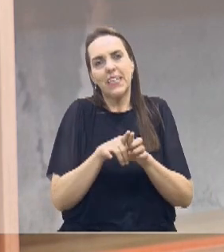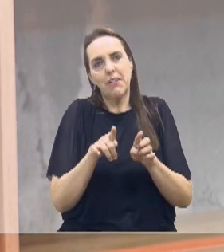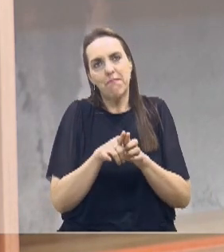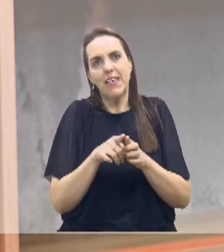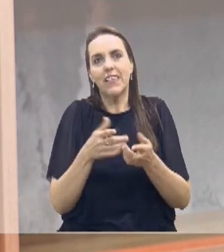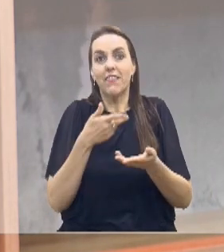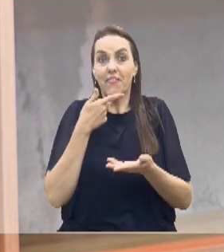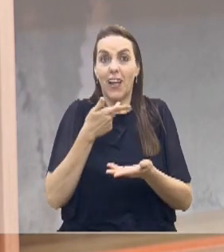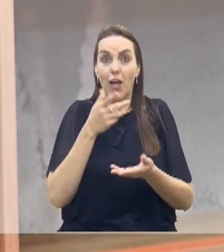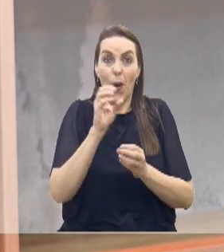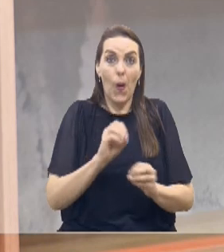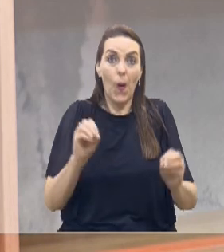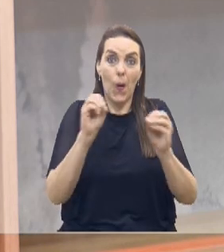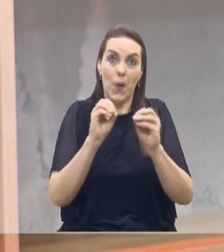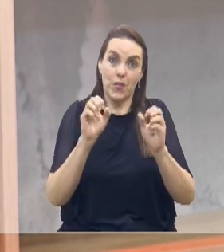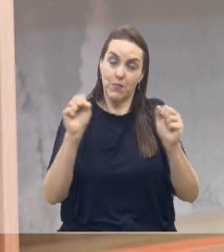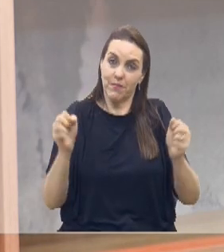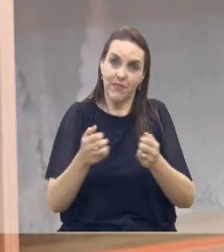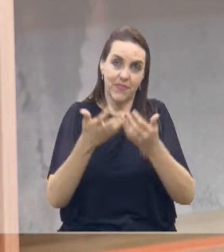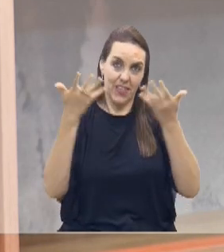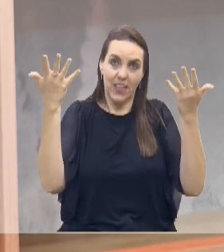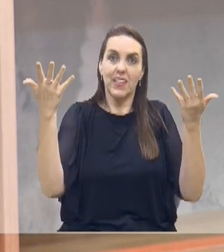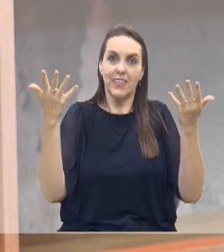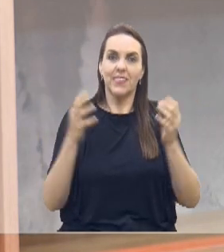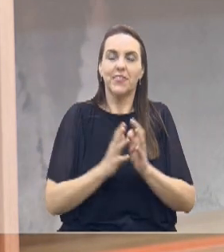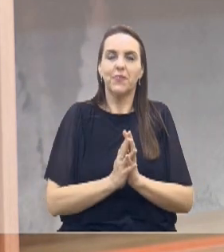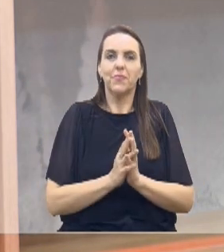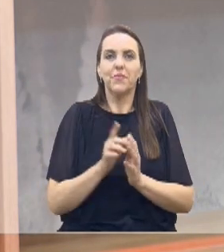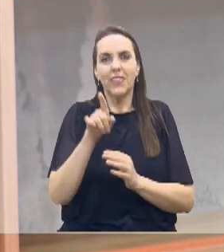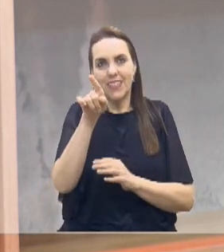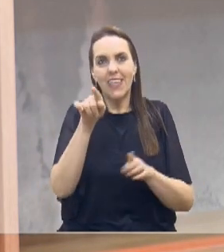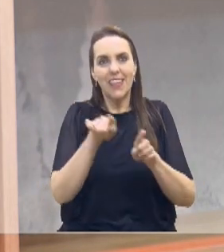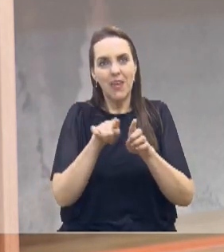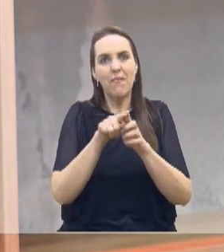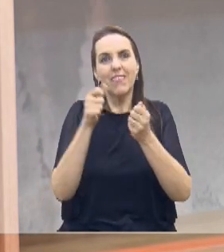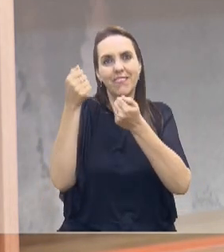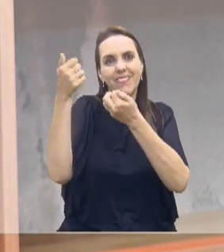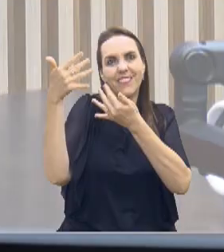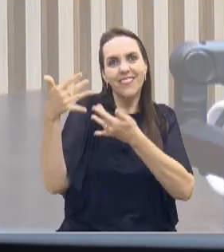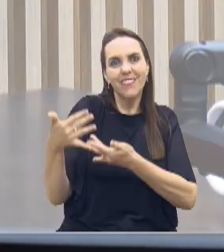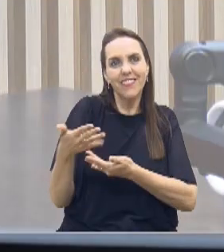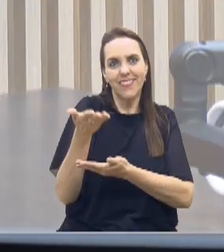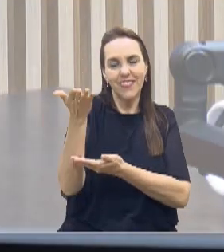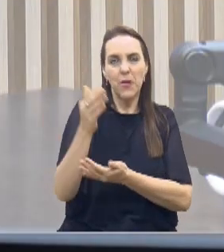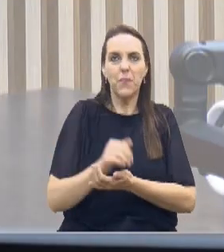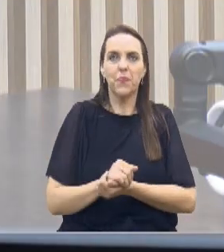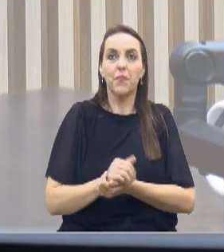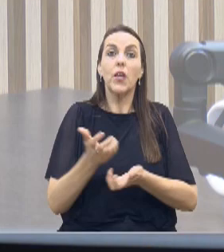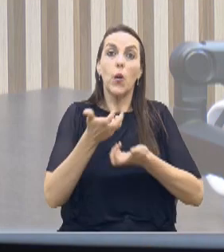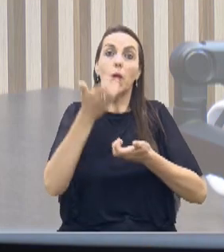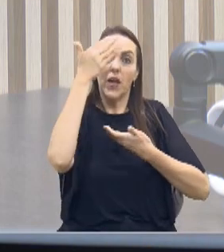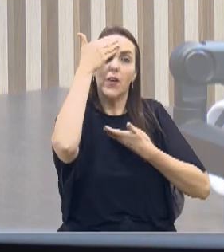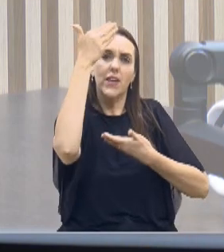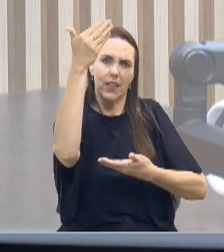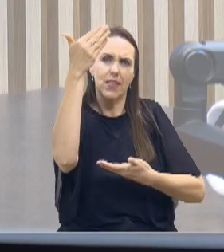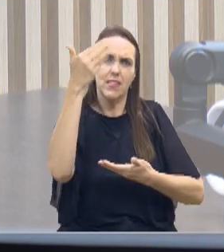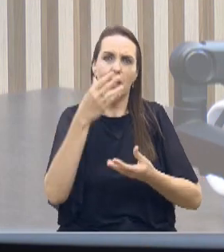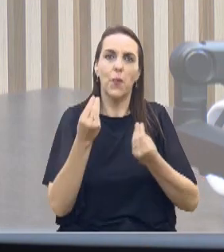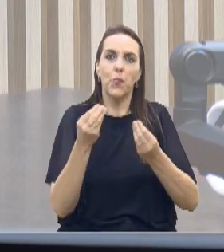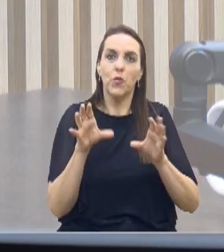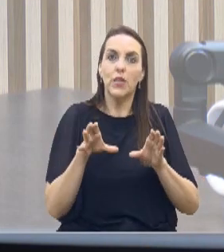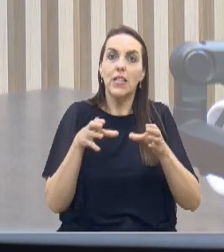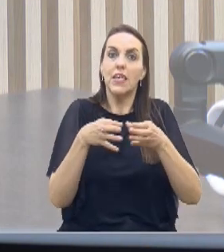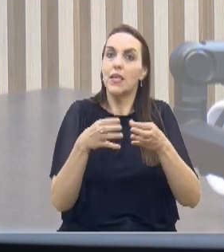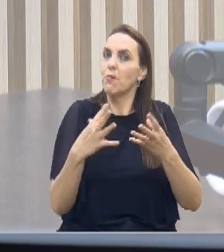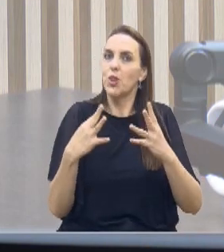desejarmos ótimas festas a quem nos acompanha, e a senhora faça as suas considerações, digamos assim. Quero agradecer, né? Quero agradecer muito a essa equipe